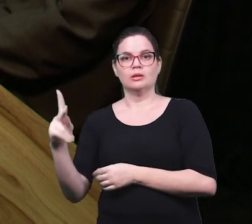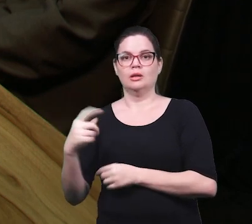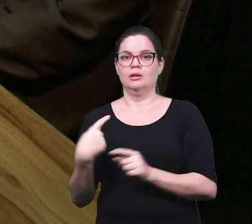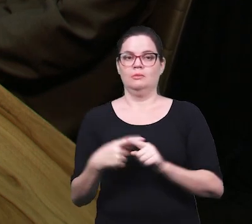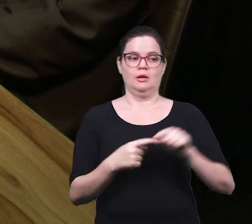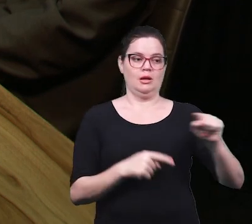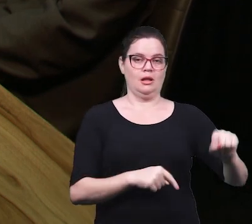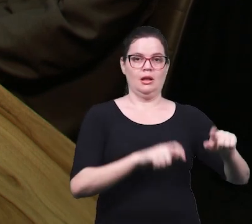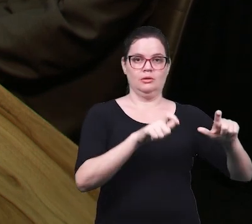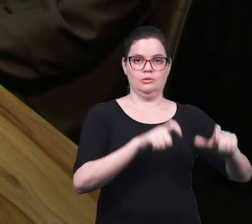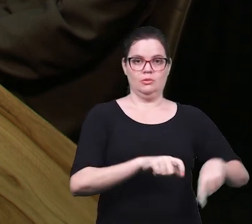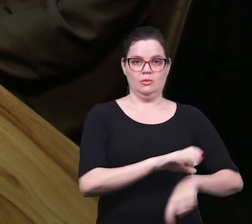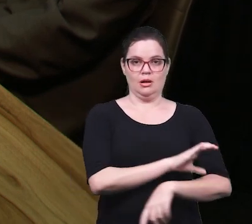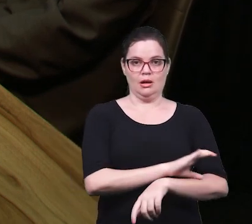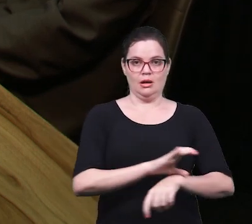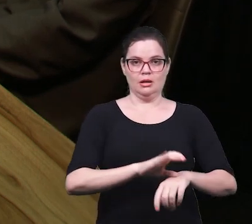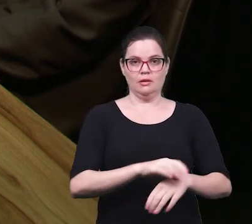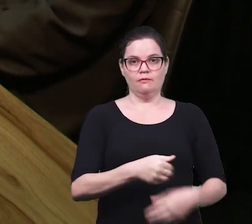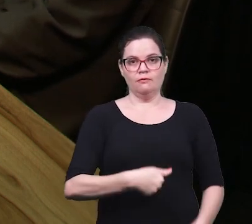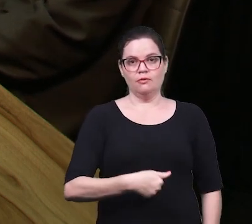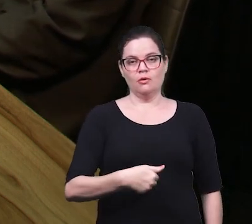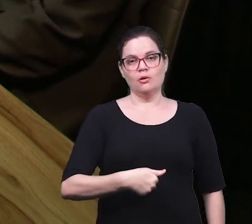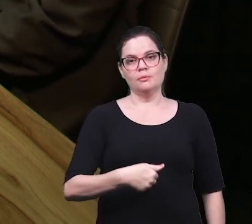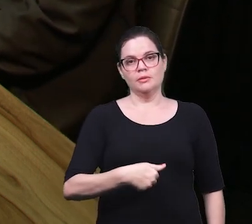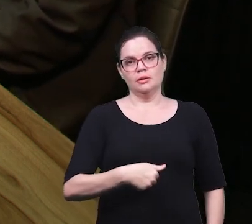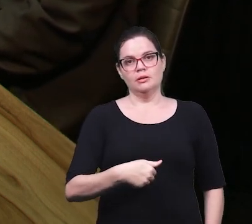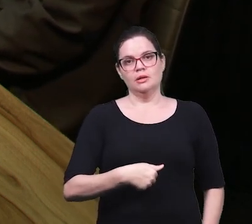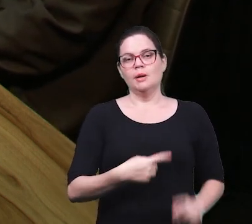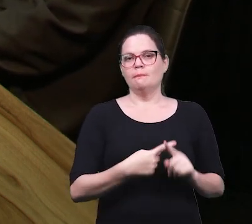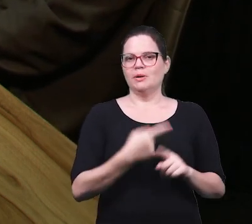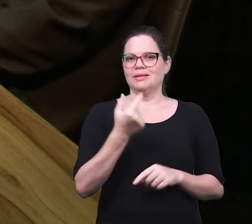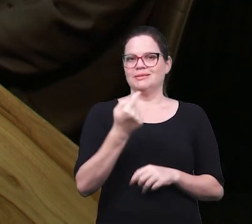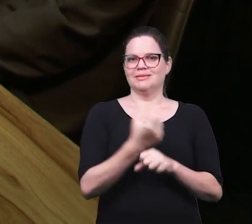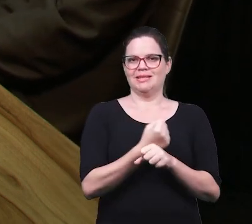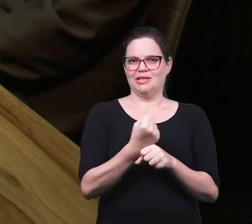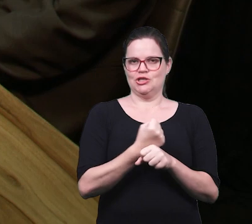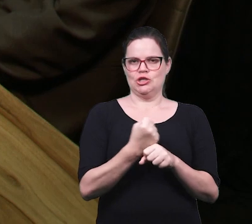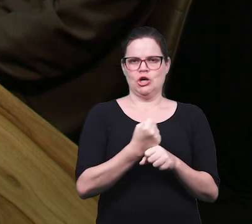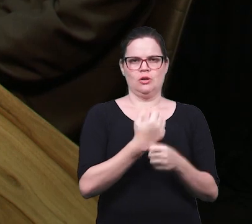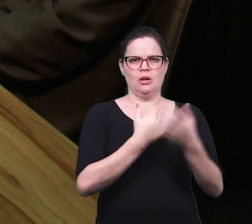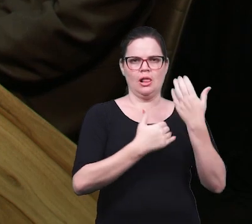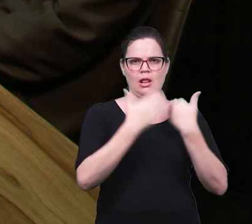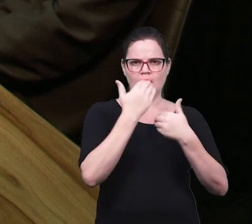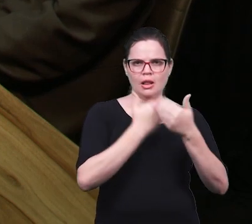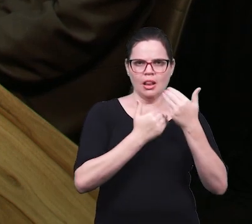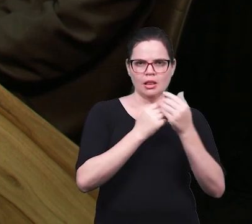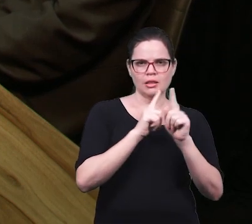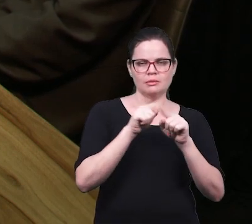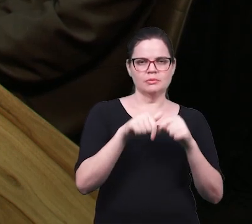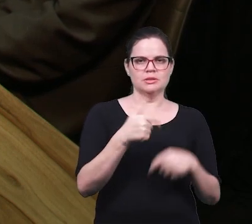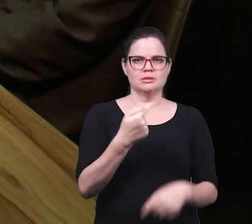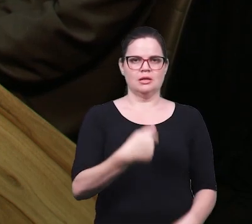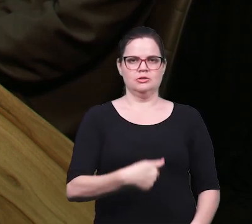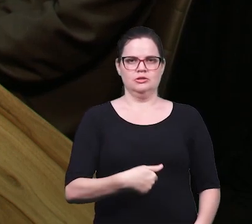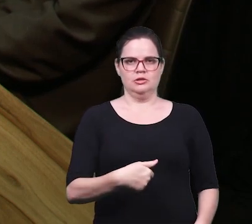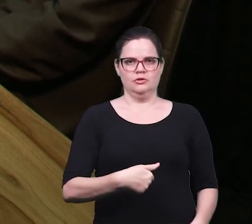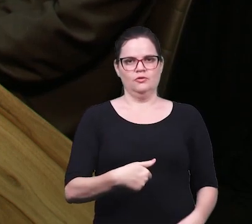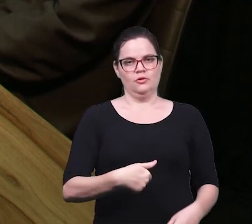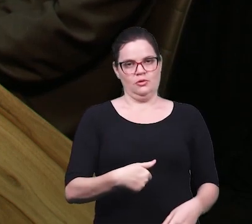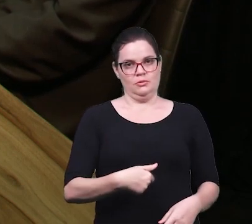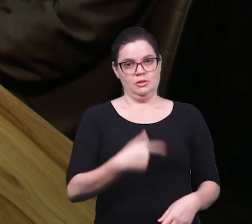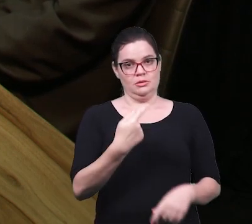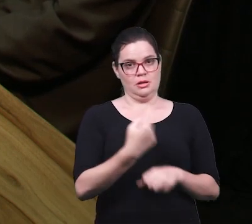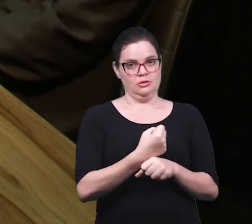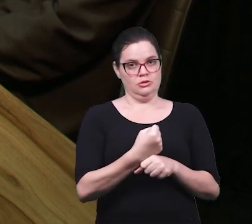fome chega. Eram 7 anos de bonança, de fartura, e também 7 anos de fome. E